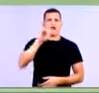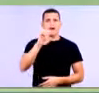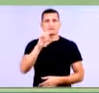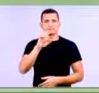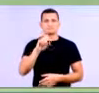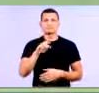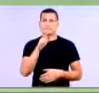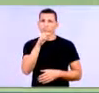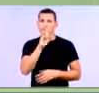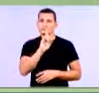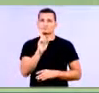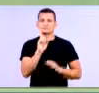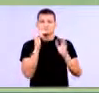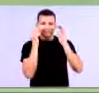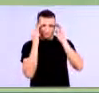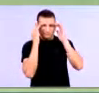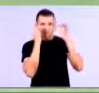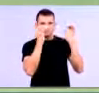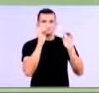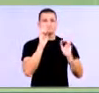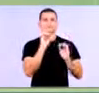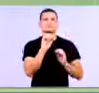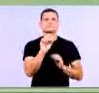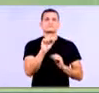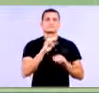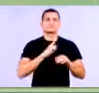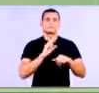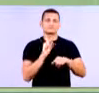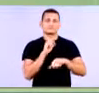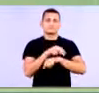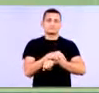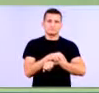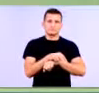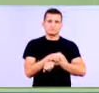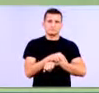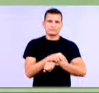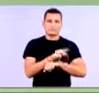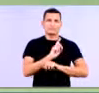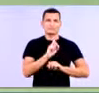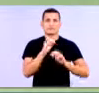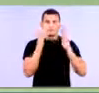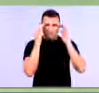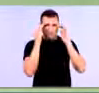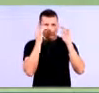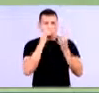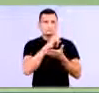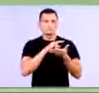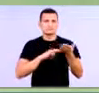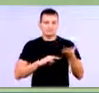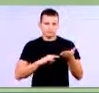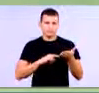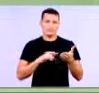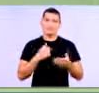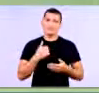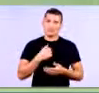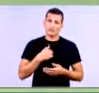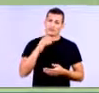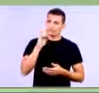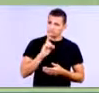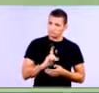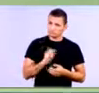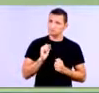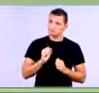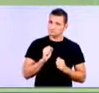não cumpriu com o que estava no contrato. Então eu, por direito, posso até lhe